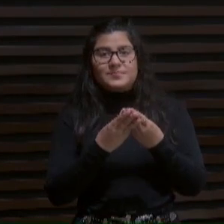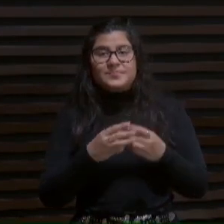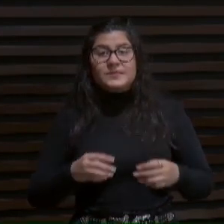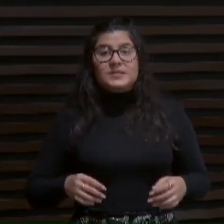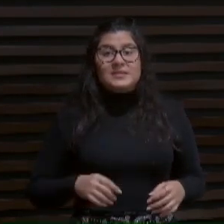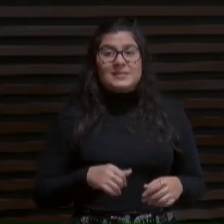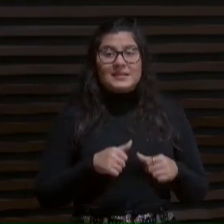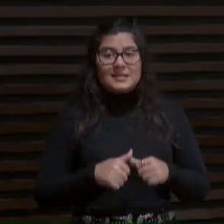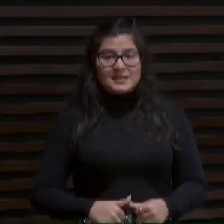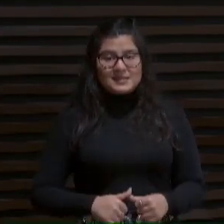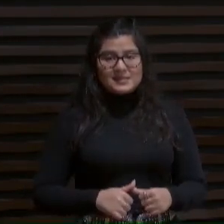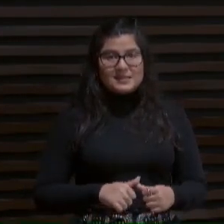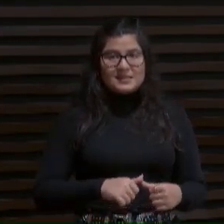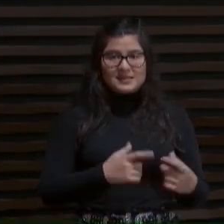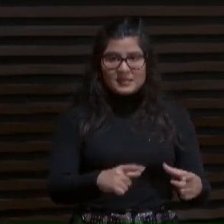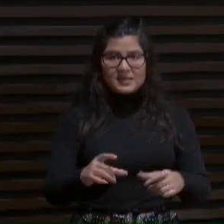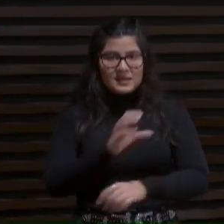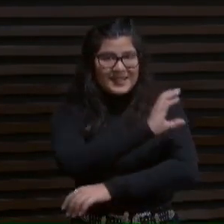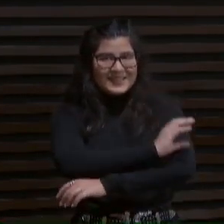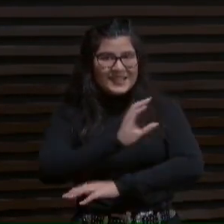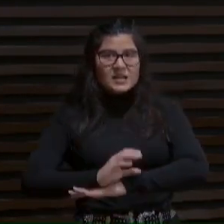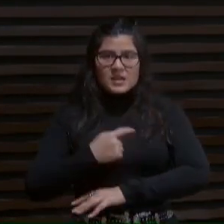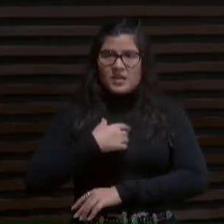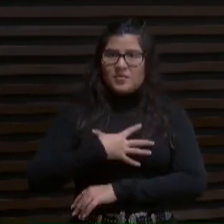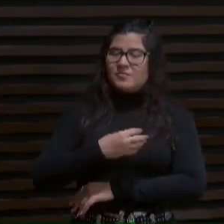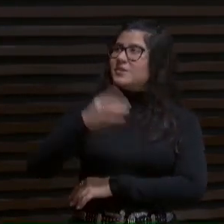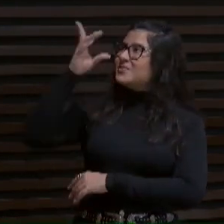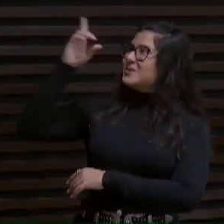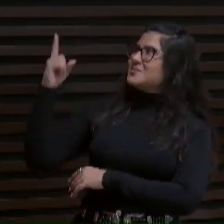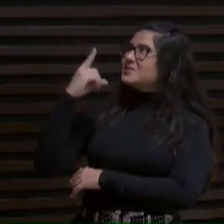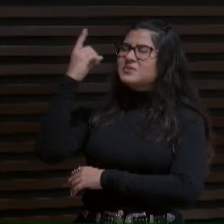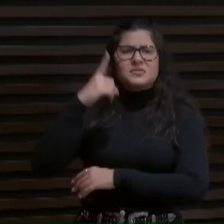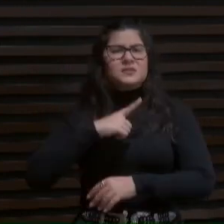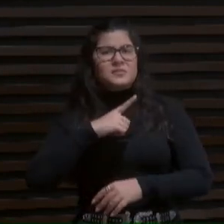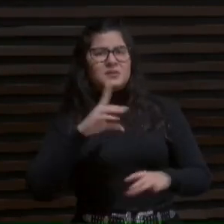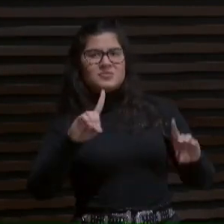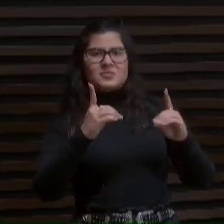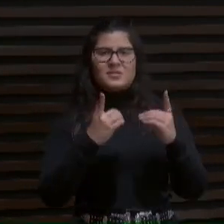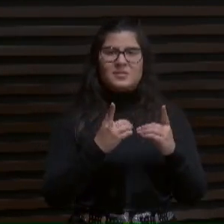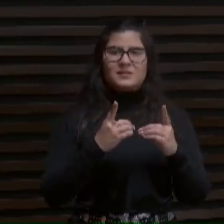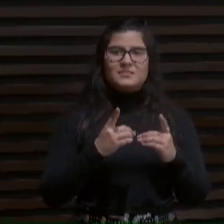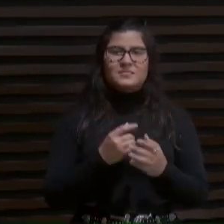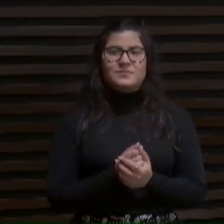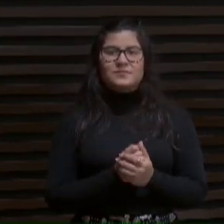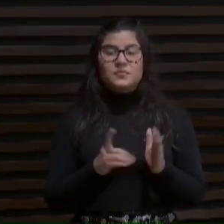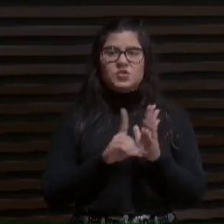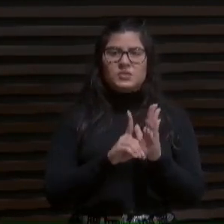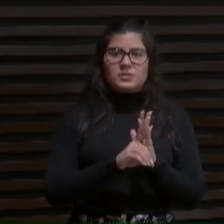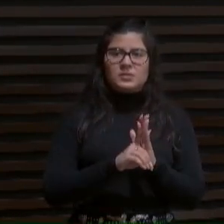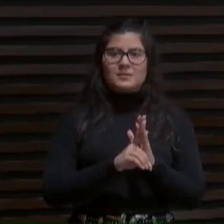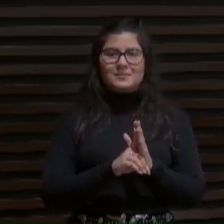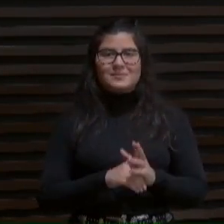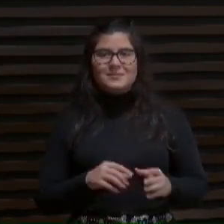hoje, em 2023, dizendo, olha, também sou filho do Deus Altíssimo, também tenho direito nesse lugar aqui, porque Deus prometeu, isso também é meu.